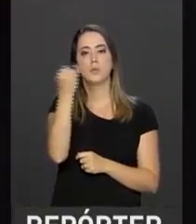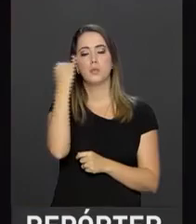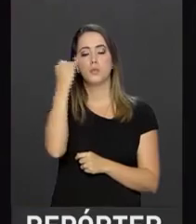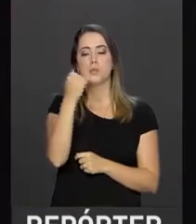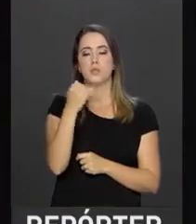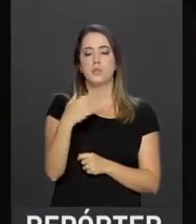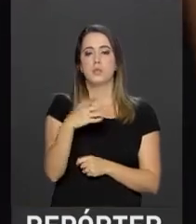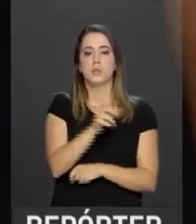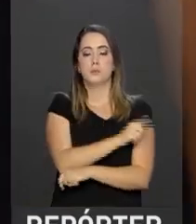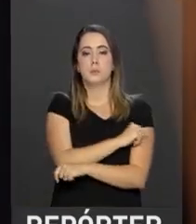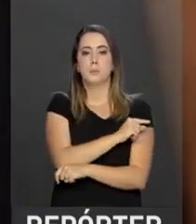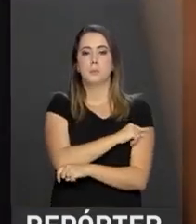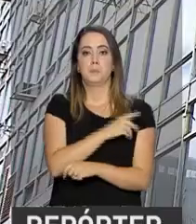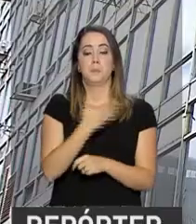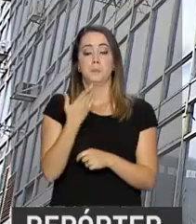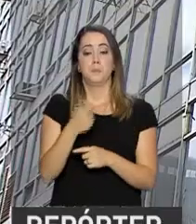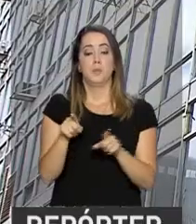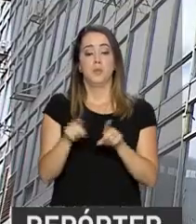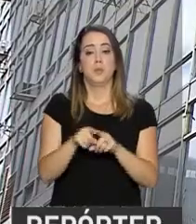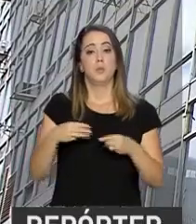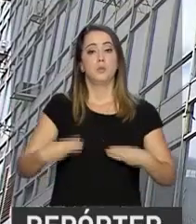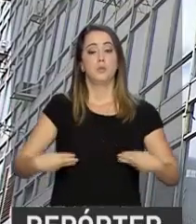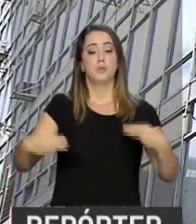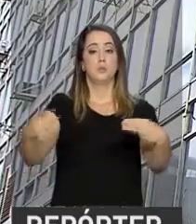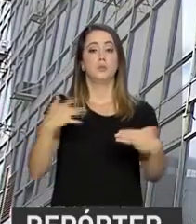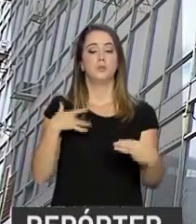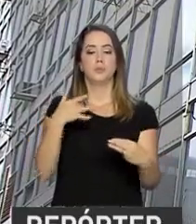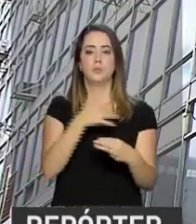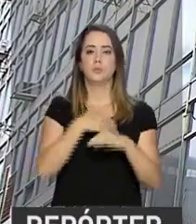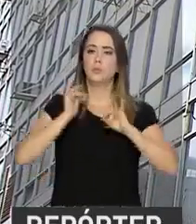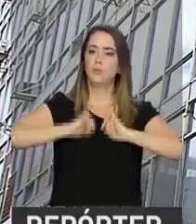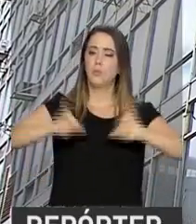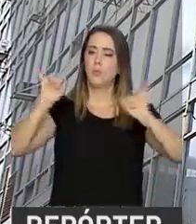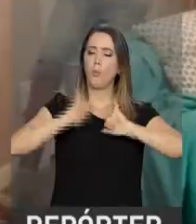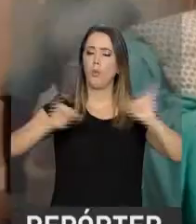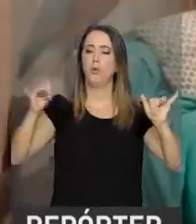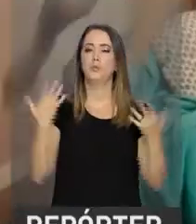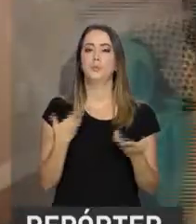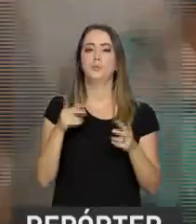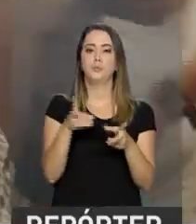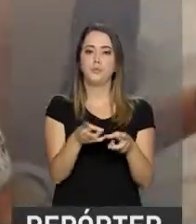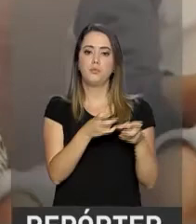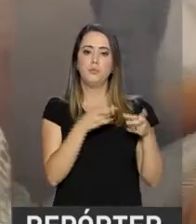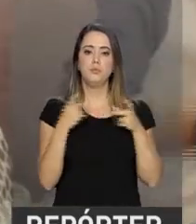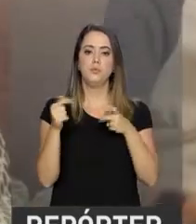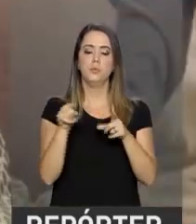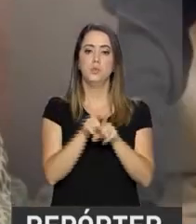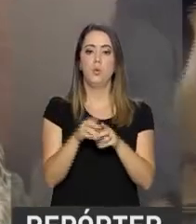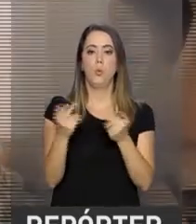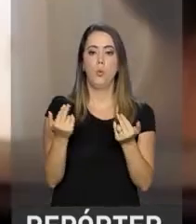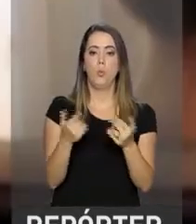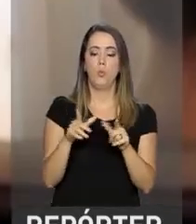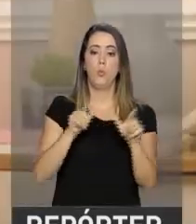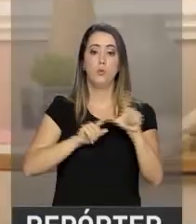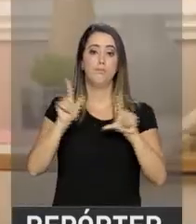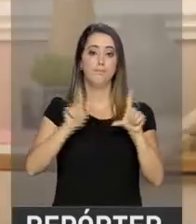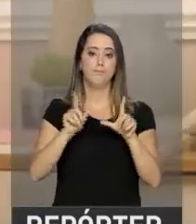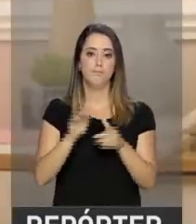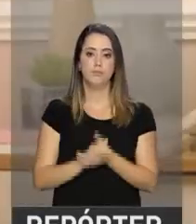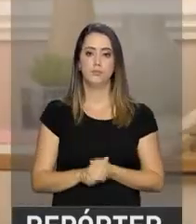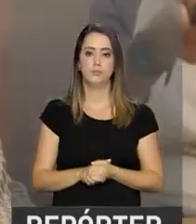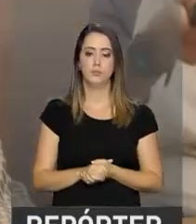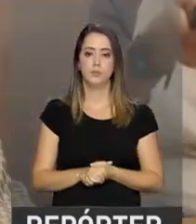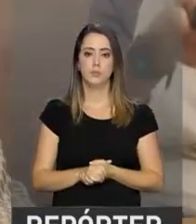contra hpv e meningite o ministério da saúde lançou uma campanha publicitária inspirada no seriado de tv prepare se